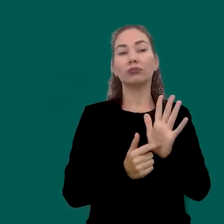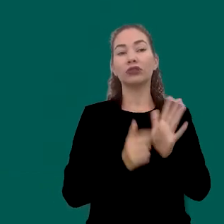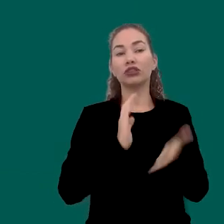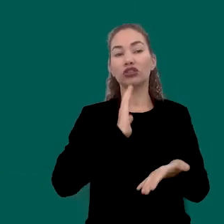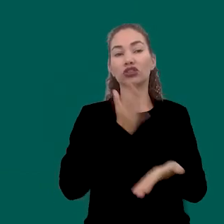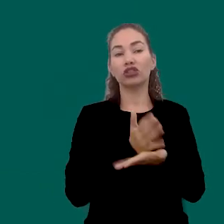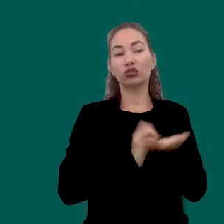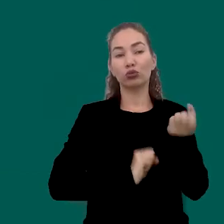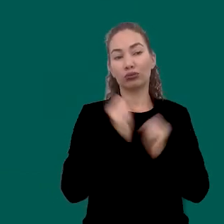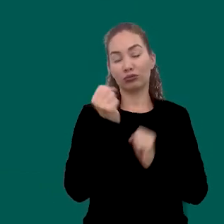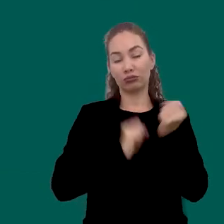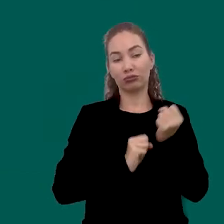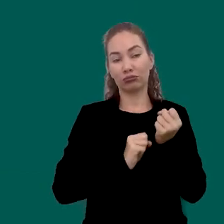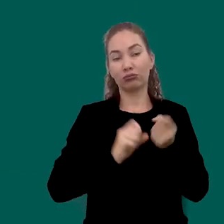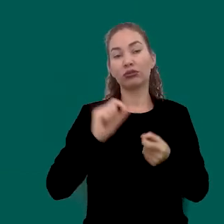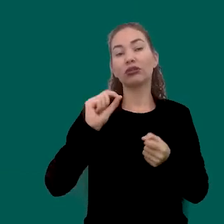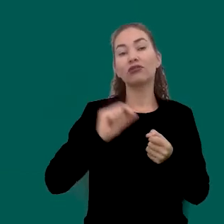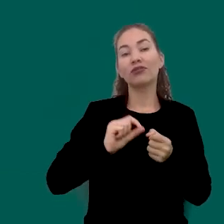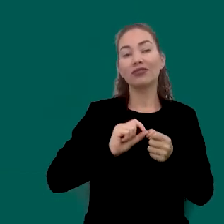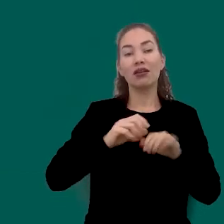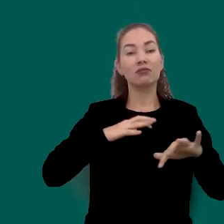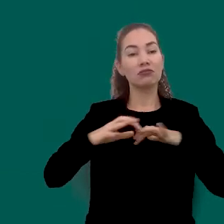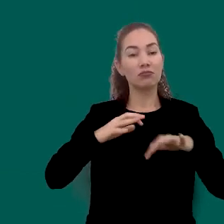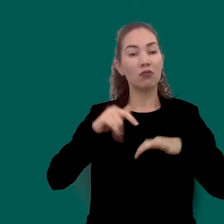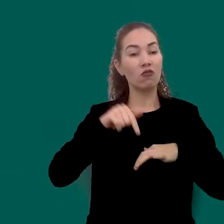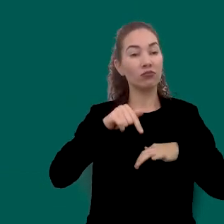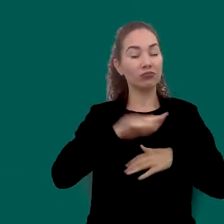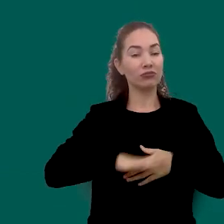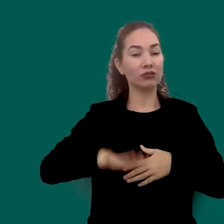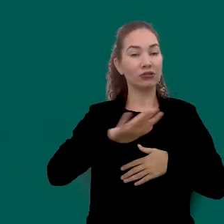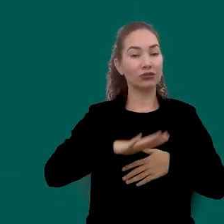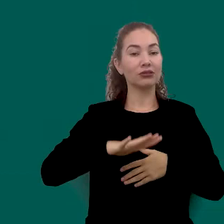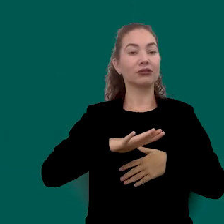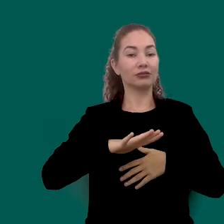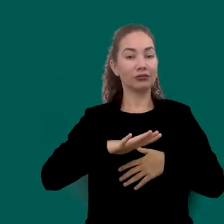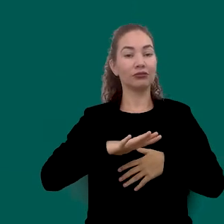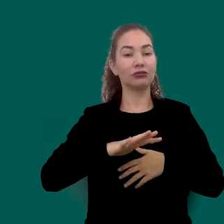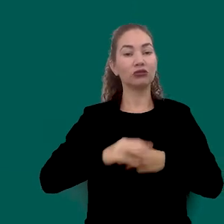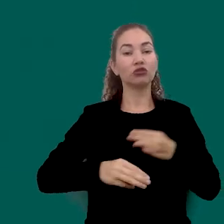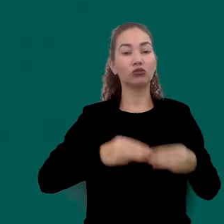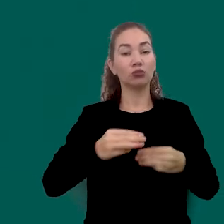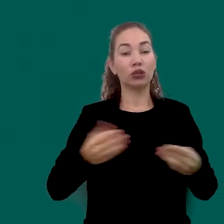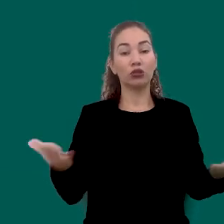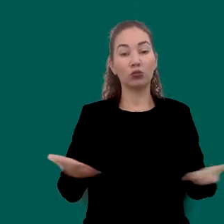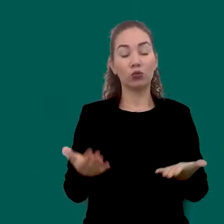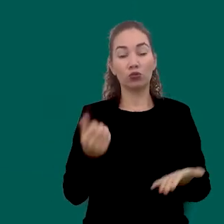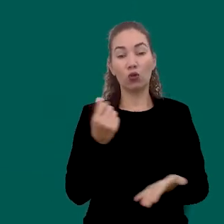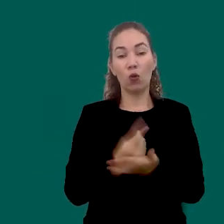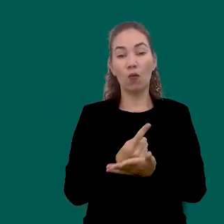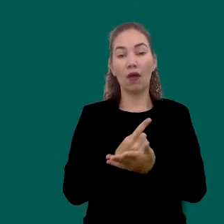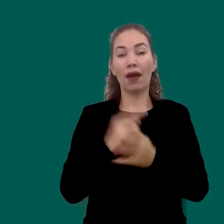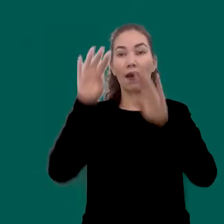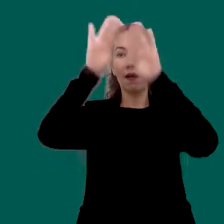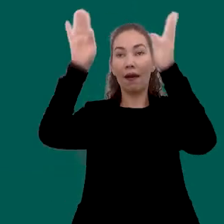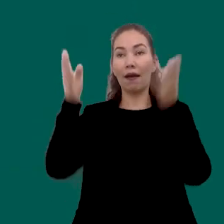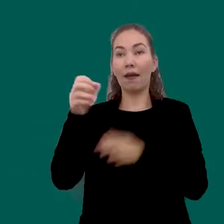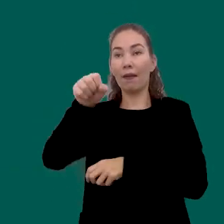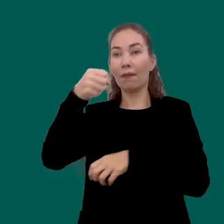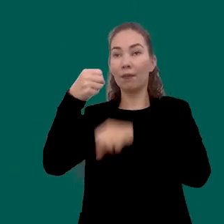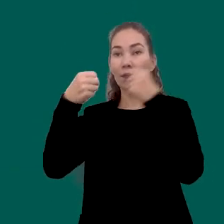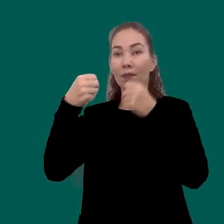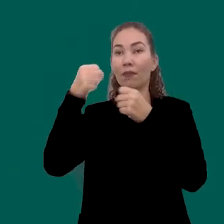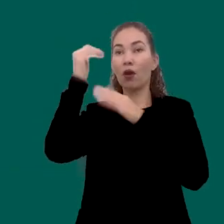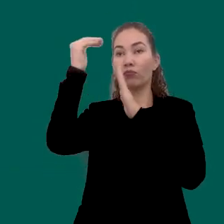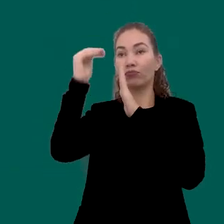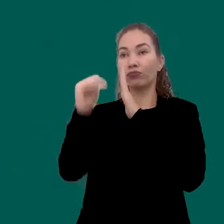né? Eles fizeram esse movimento naquele segmento de mercado. Então, hoje, tu vai comprar um guarda-roupa, compra da fábrica,